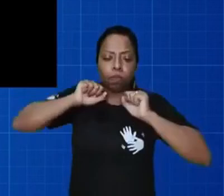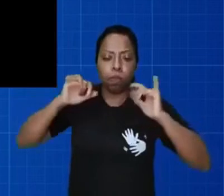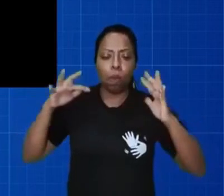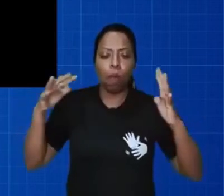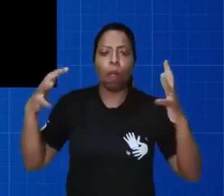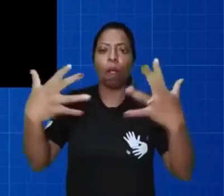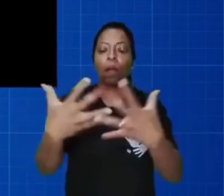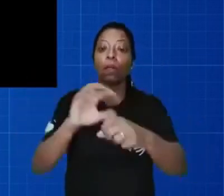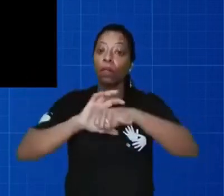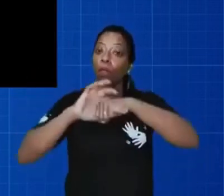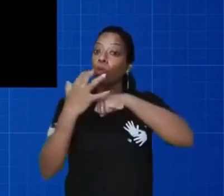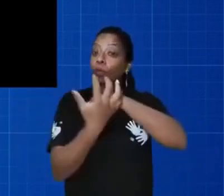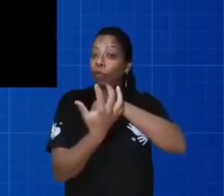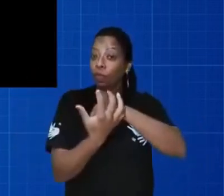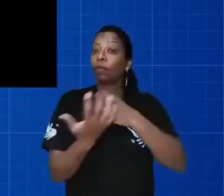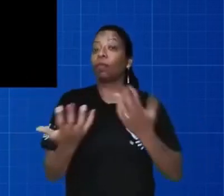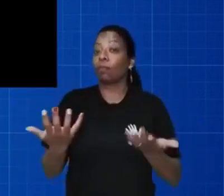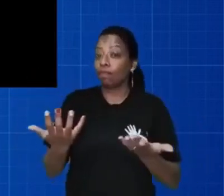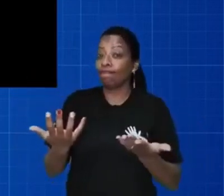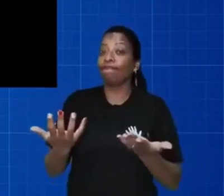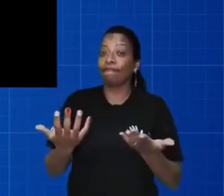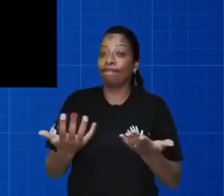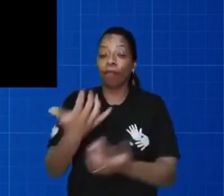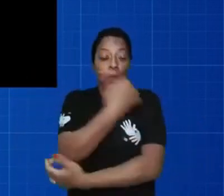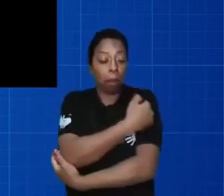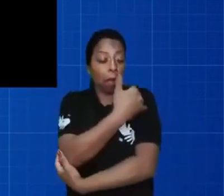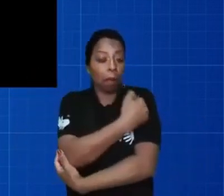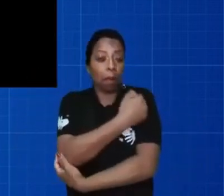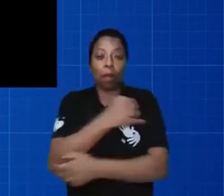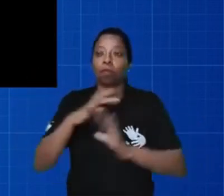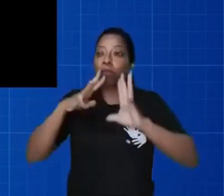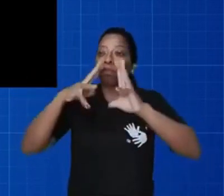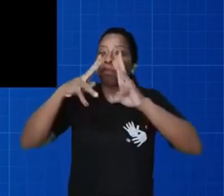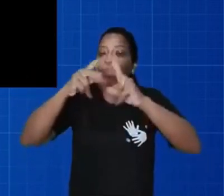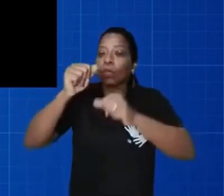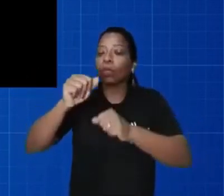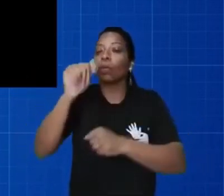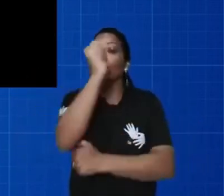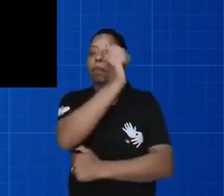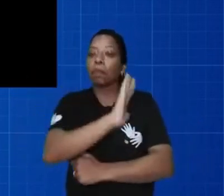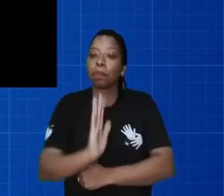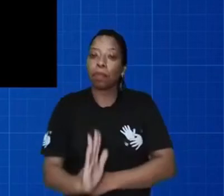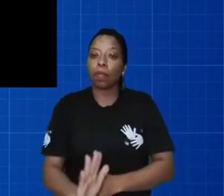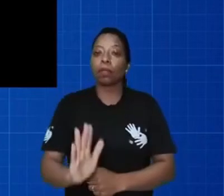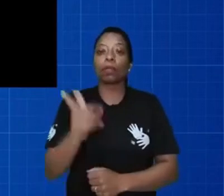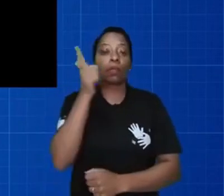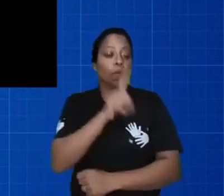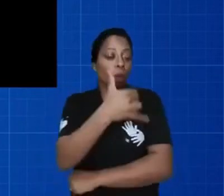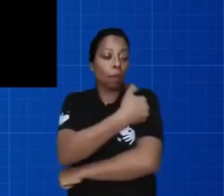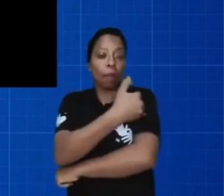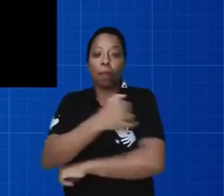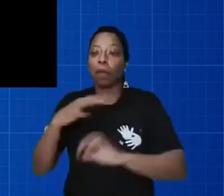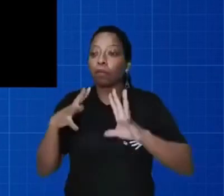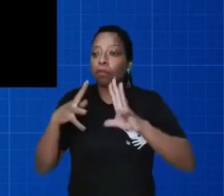Brasil já teve. Imunizou toda a população, o intuito, né, de imunizar toda a população maior de 3 anos de